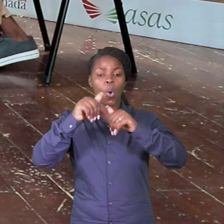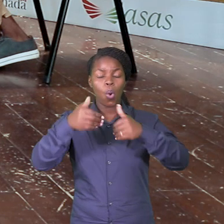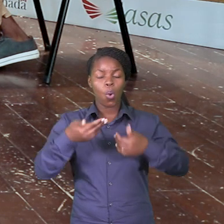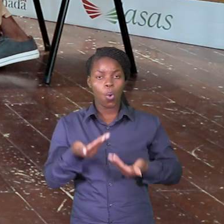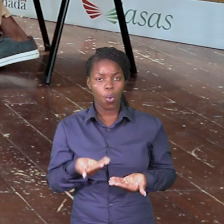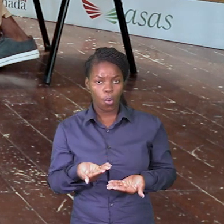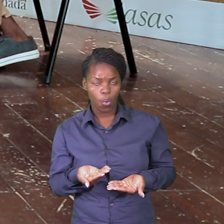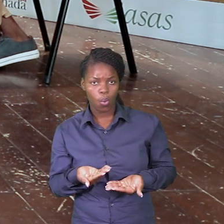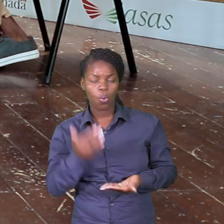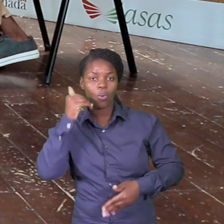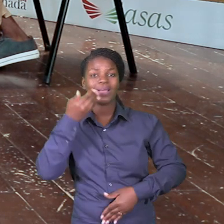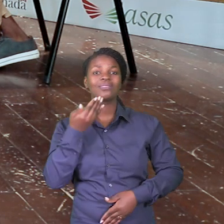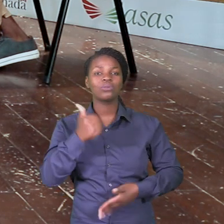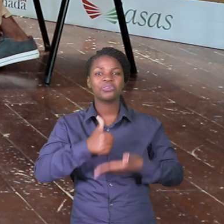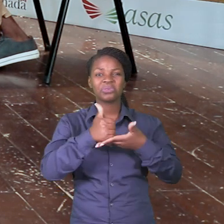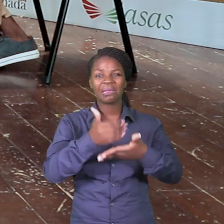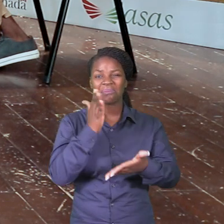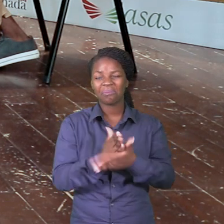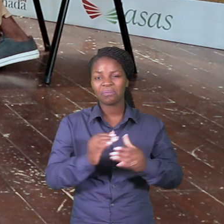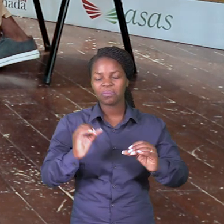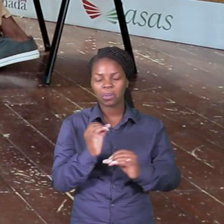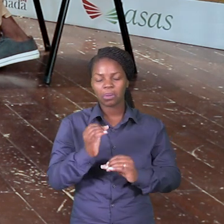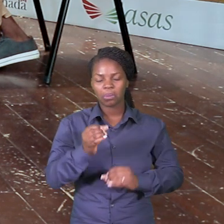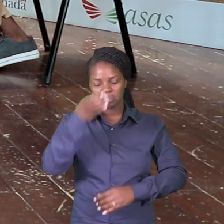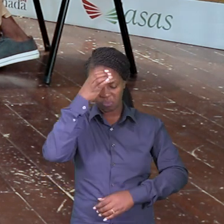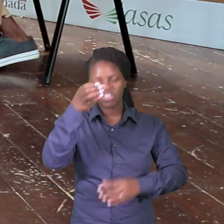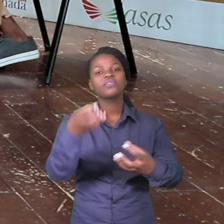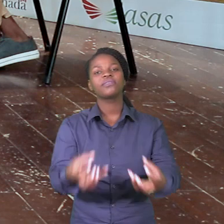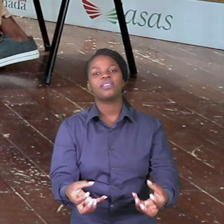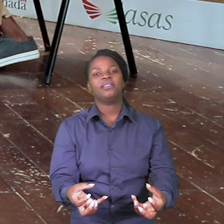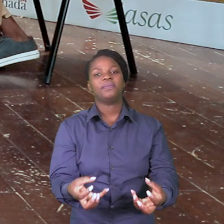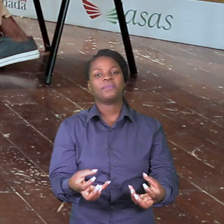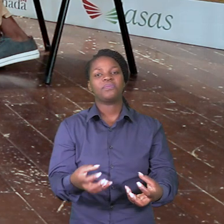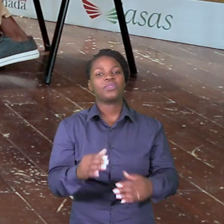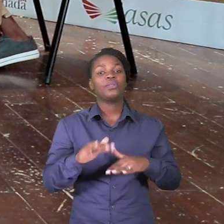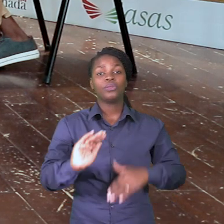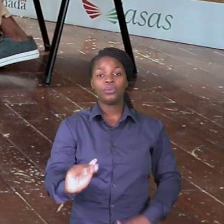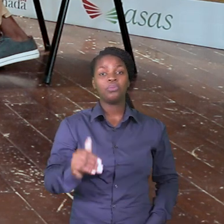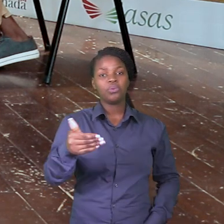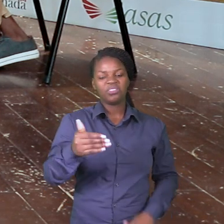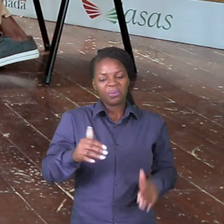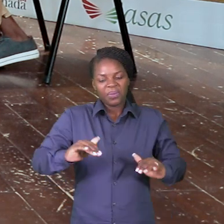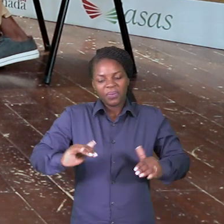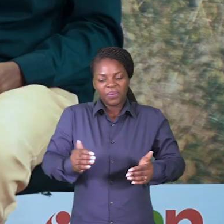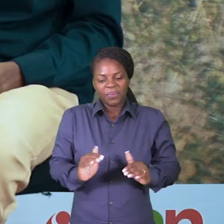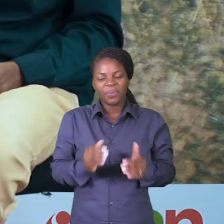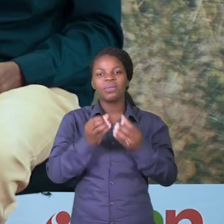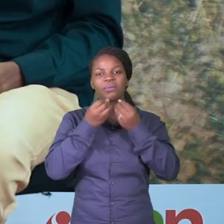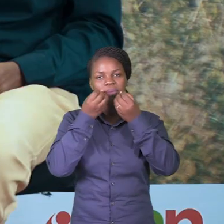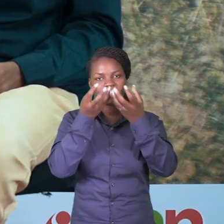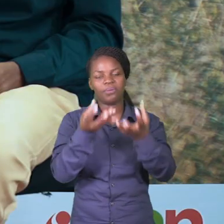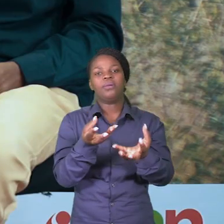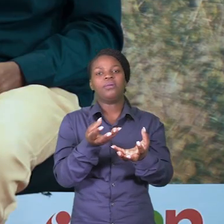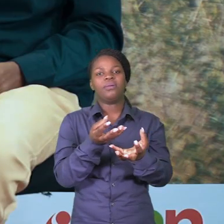aos casos de forma devida então os alunos não vão confiar e então o número de casos que são denunciados vão ser